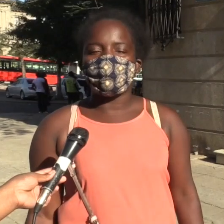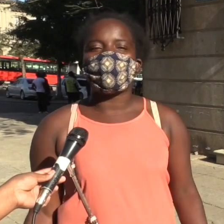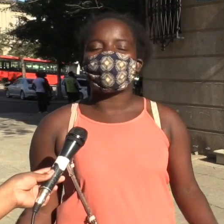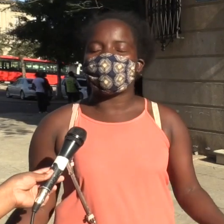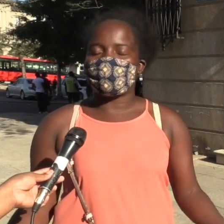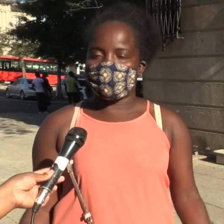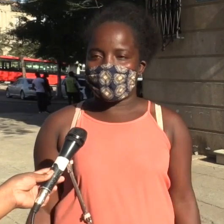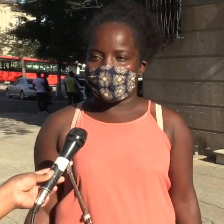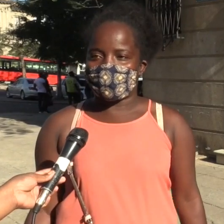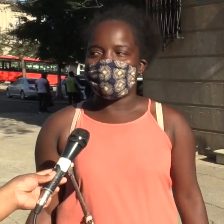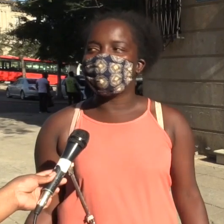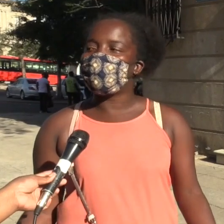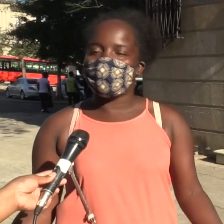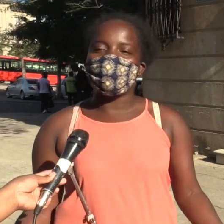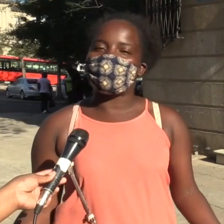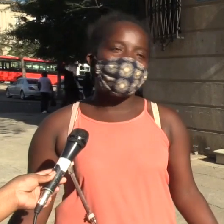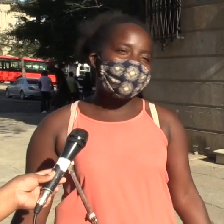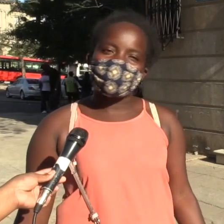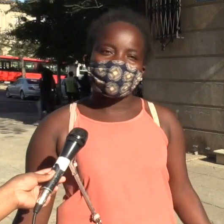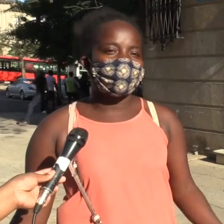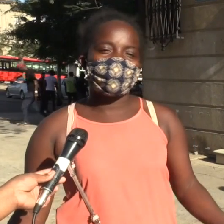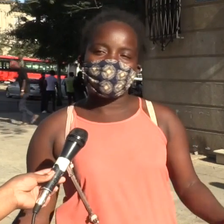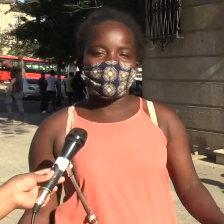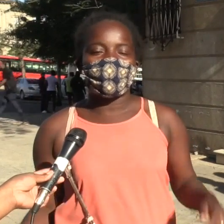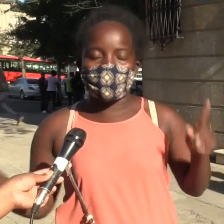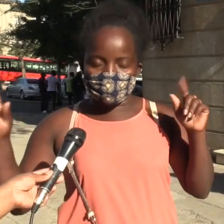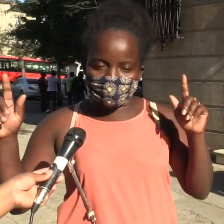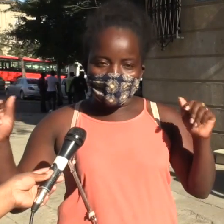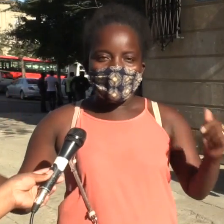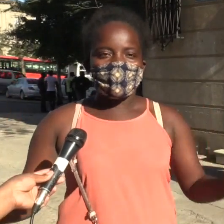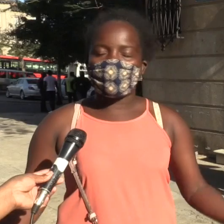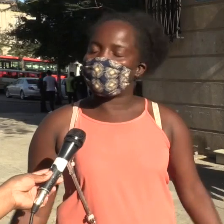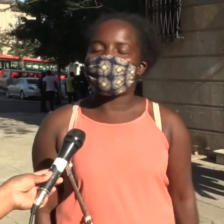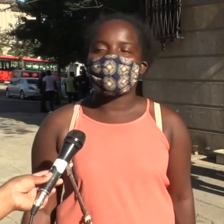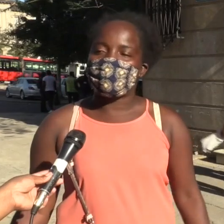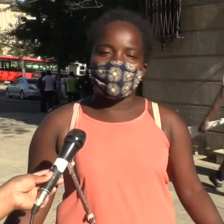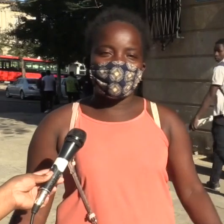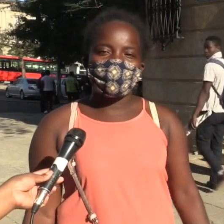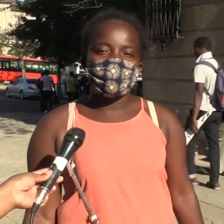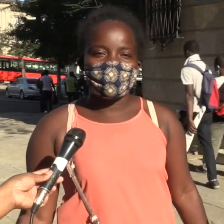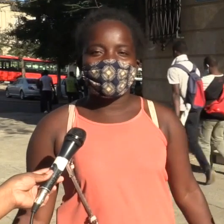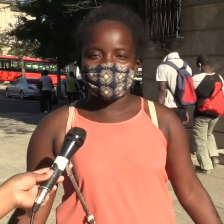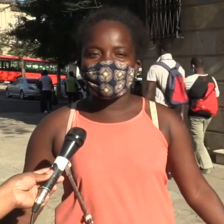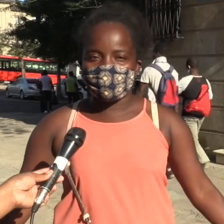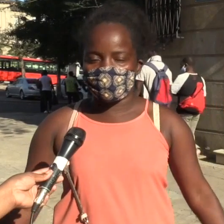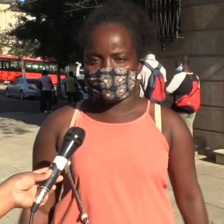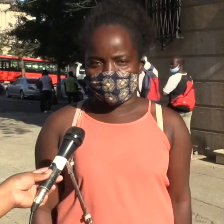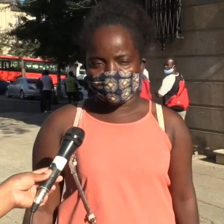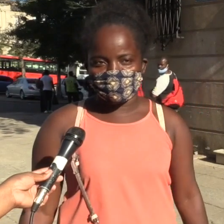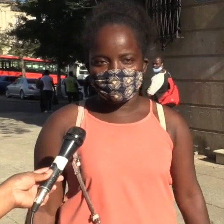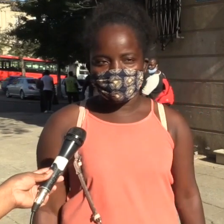um empréstimo, precisa trabalhar e muitos jovens são esses que são desempregados, que não estão a trabalhar, não estão a fazer nada,